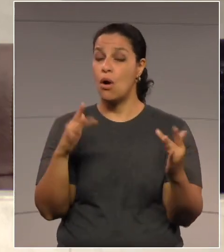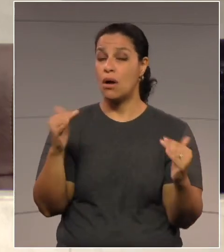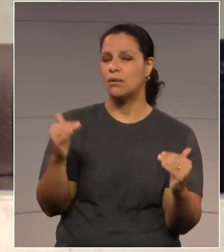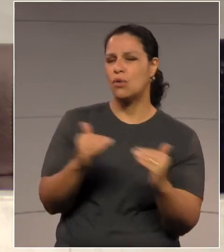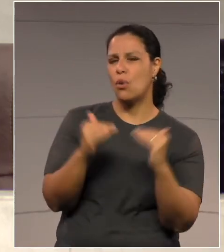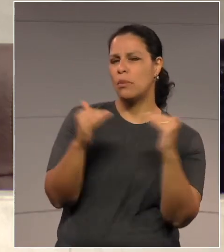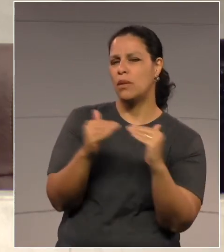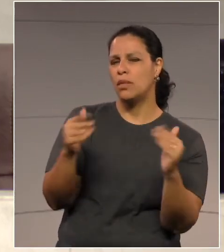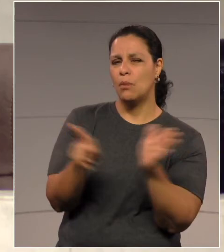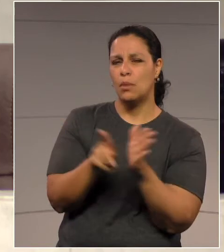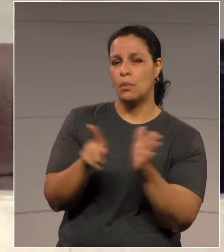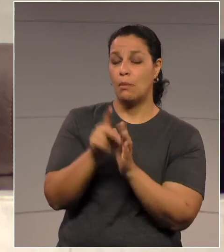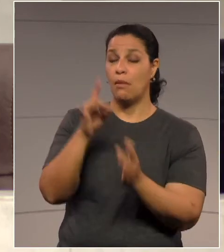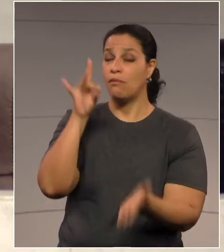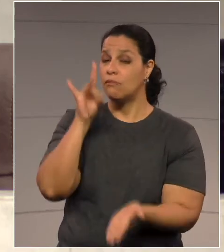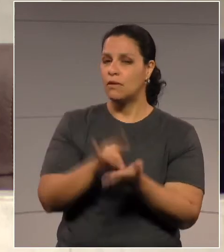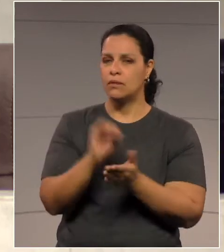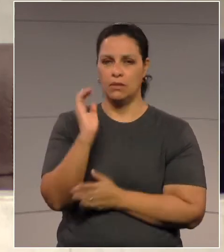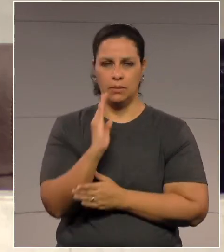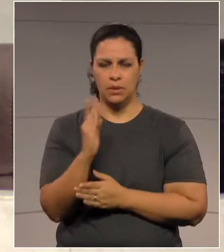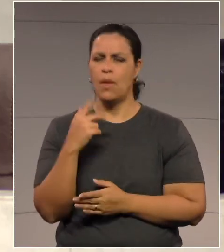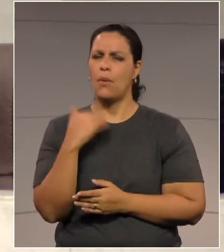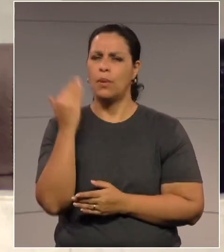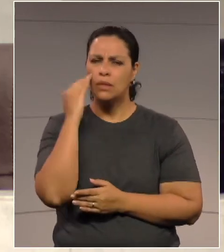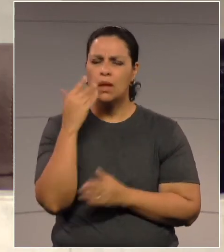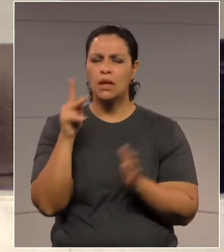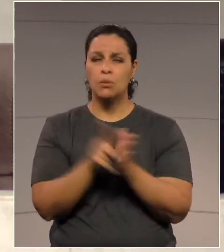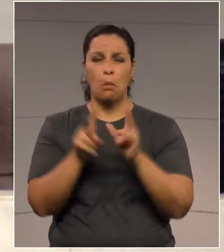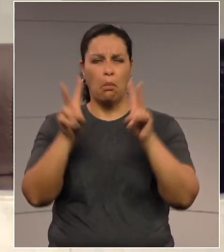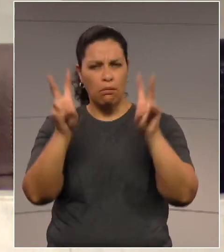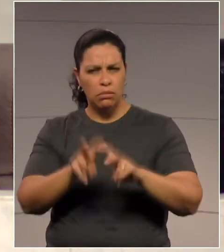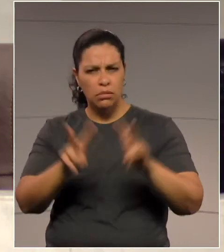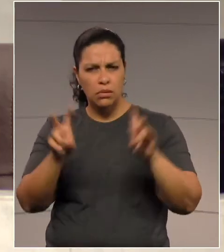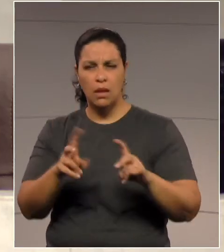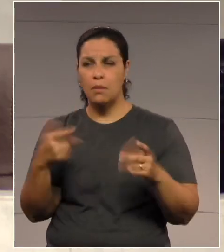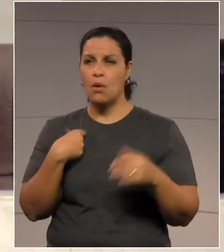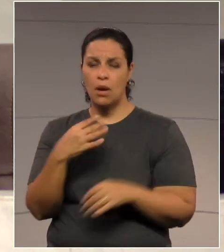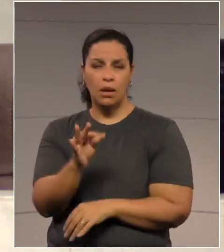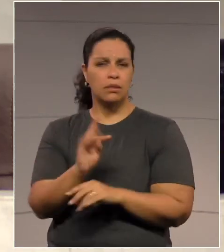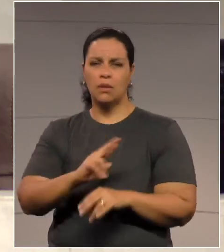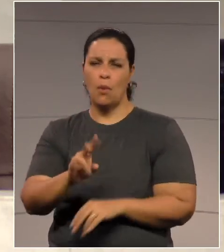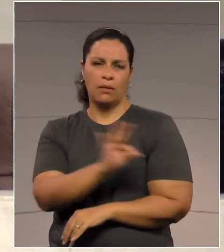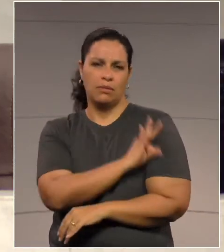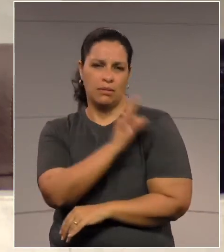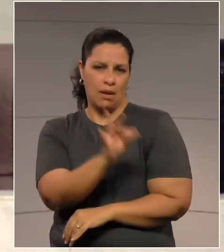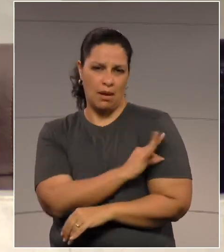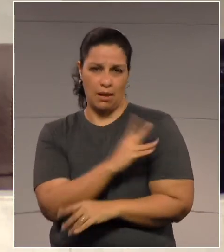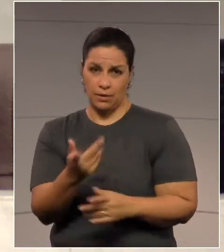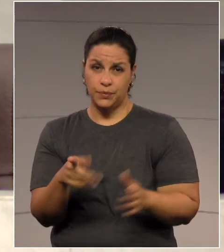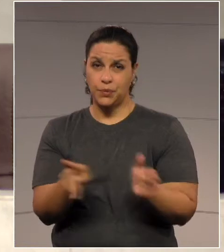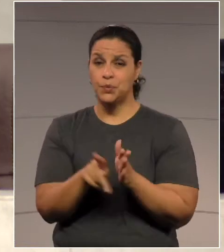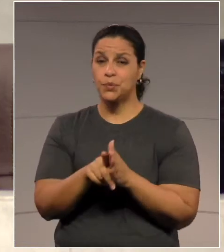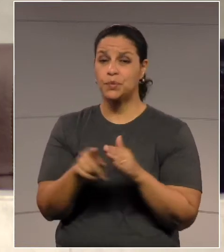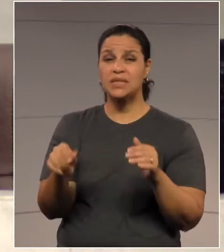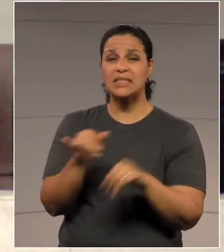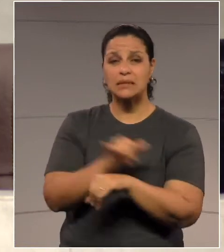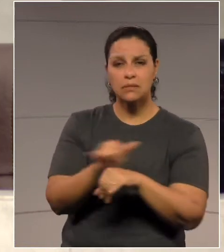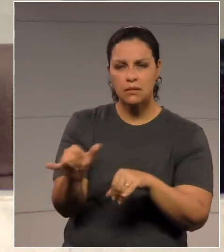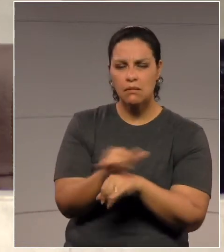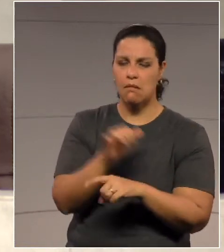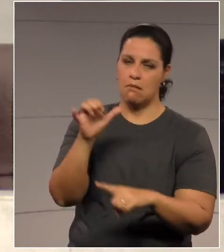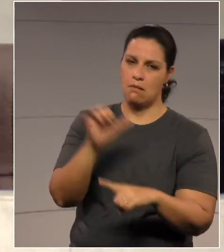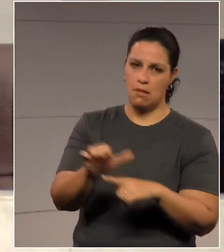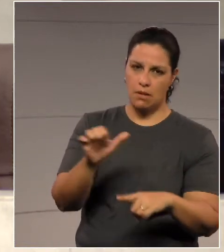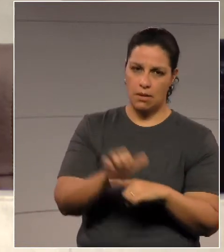realidade. Eu entendo que esse é um assunto de natureza que foge ao técnico, ele é um assunto de natureza estrutural, estratégia do